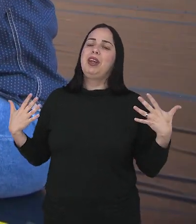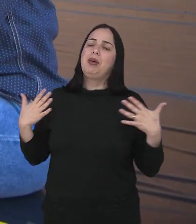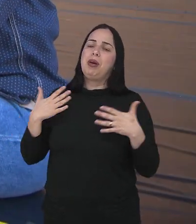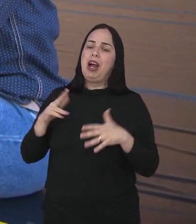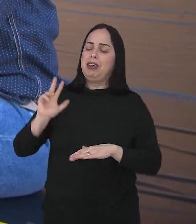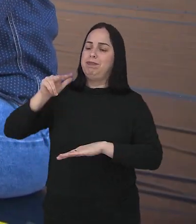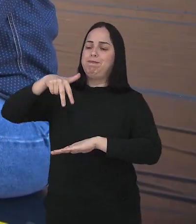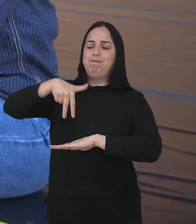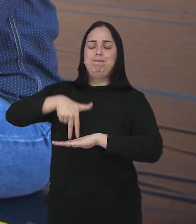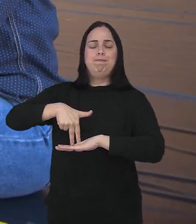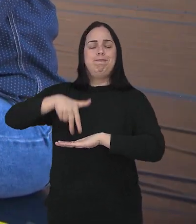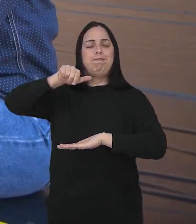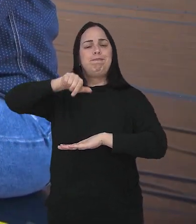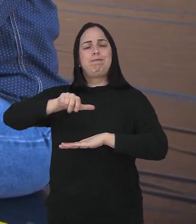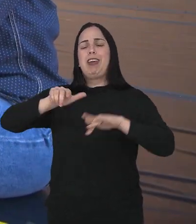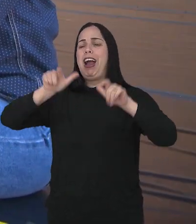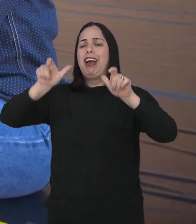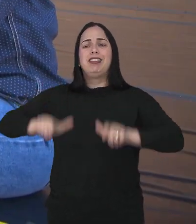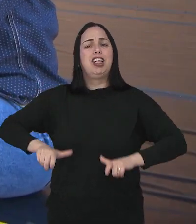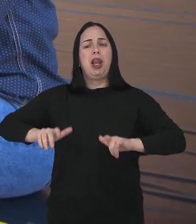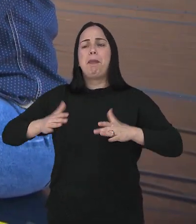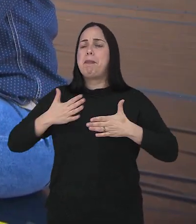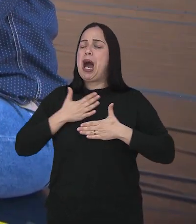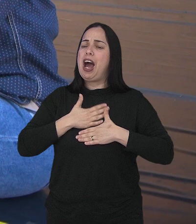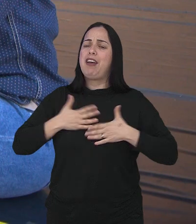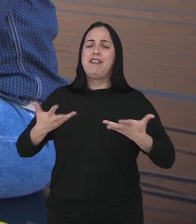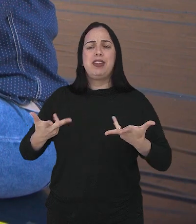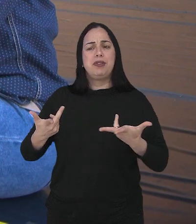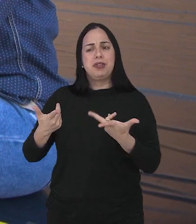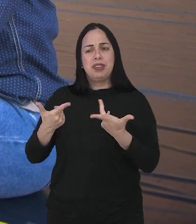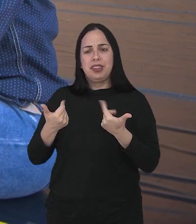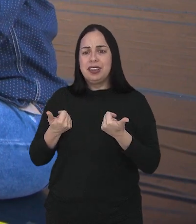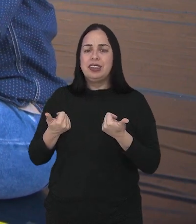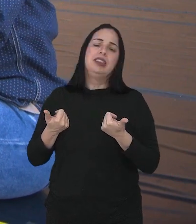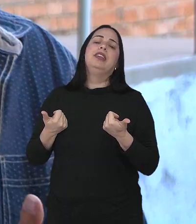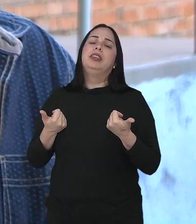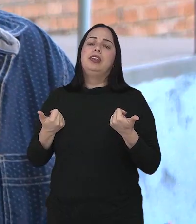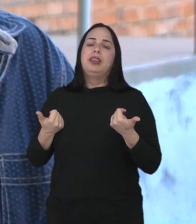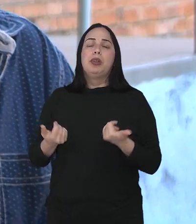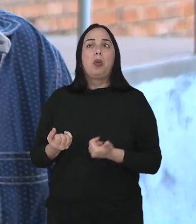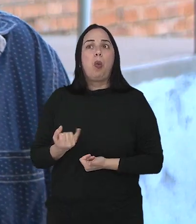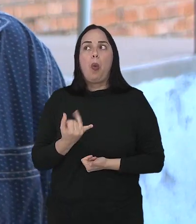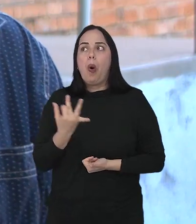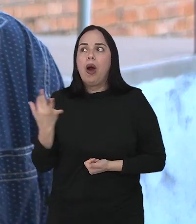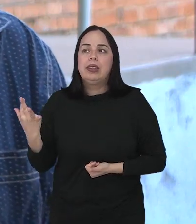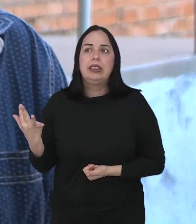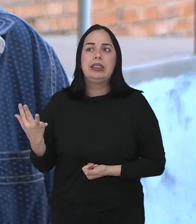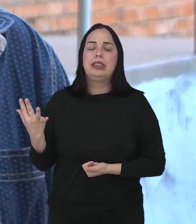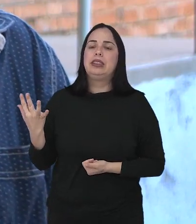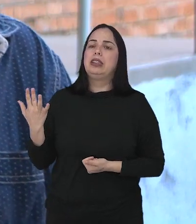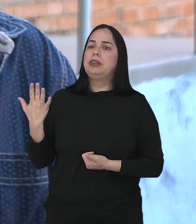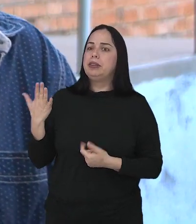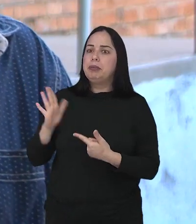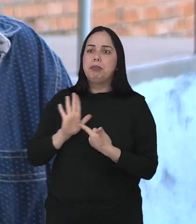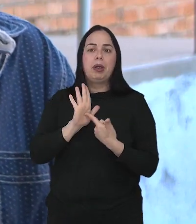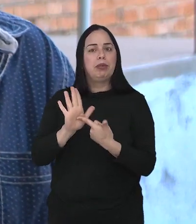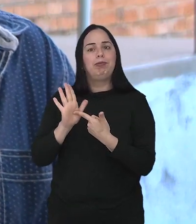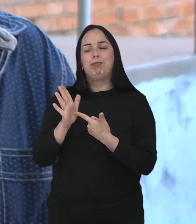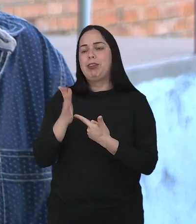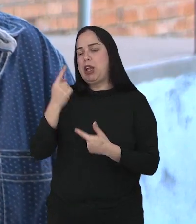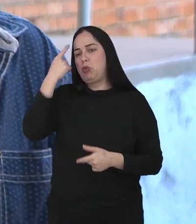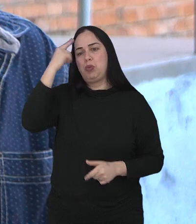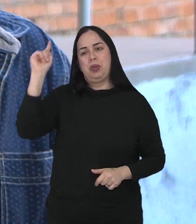muito carinho por esse espaço aqui, porque o Cena de Mulher já... Não sei contar quantas edições nós já fizemos